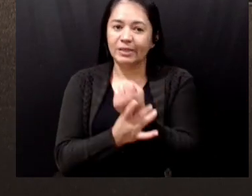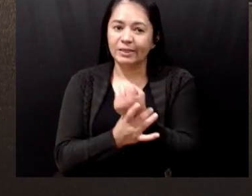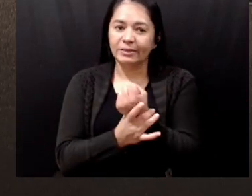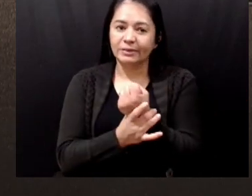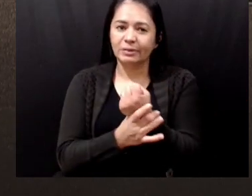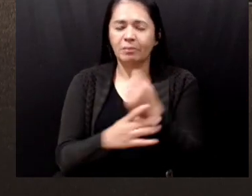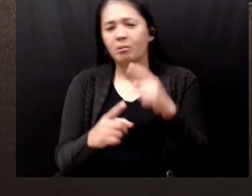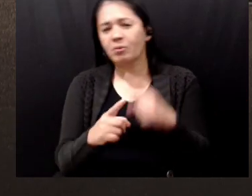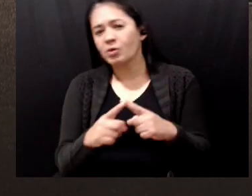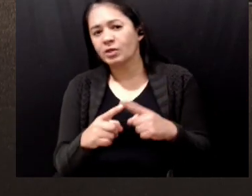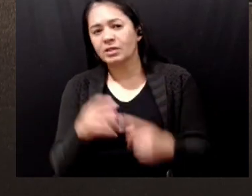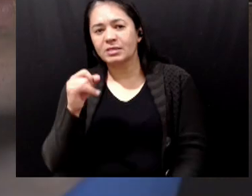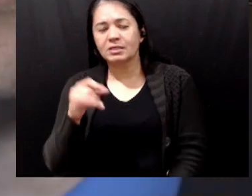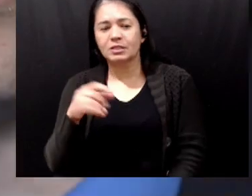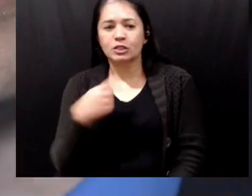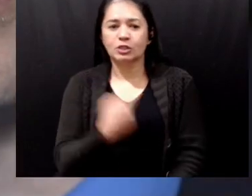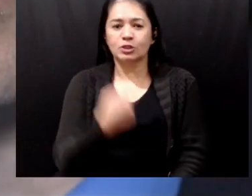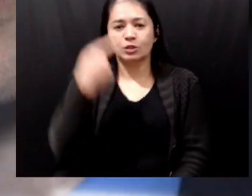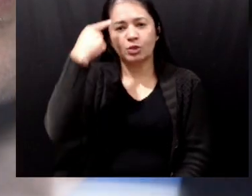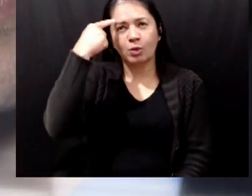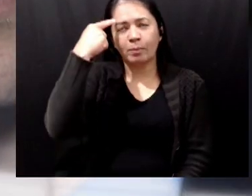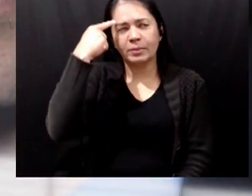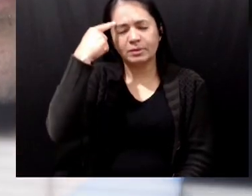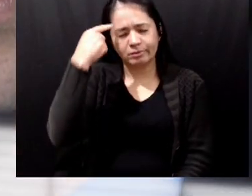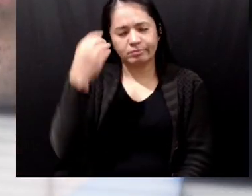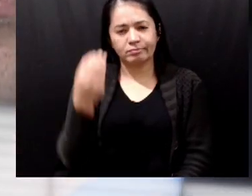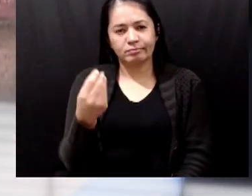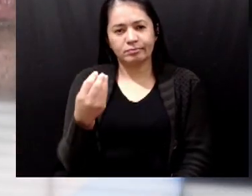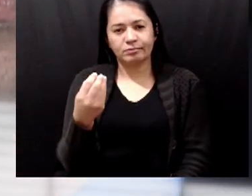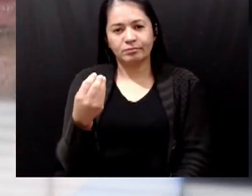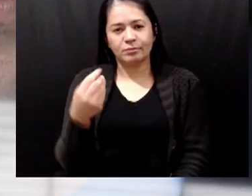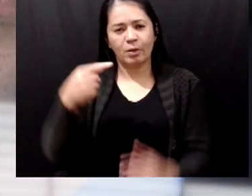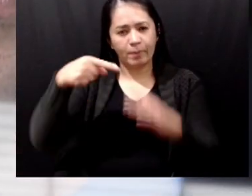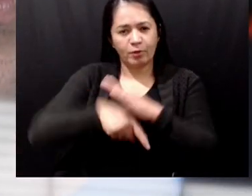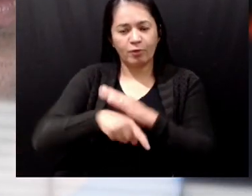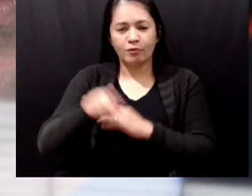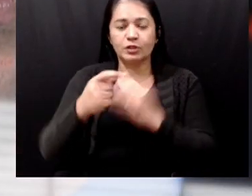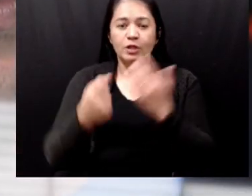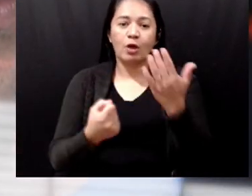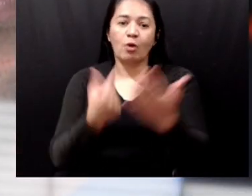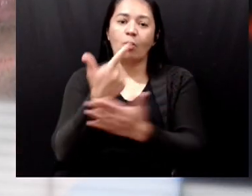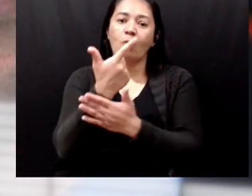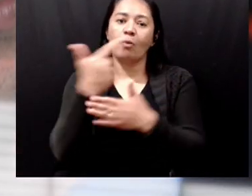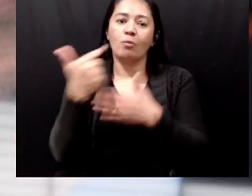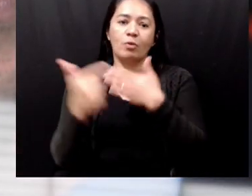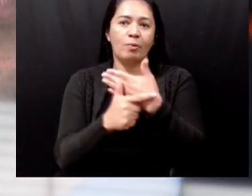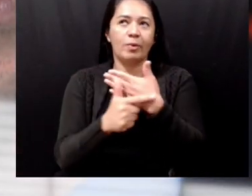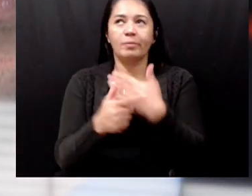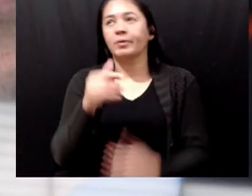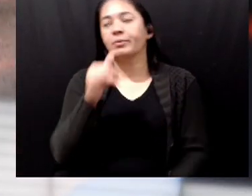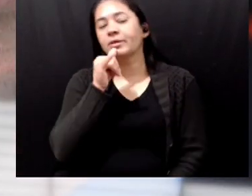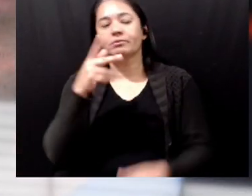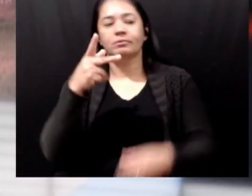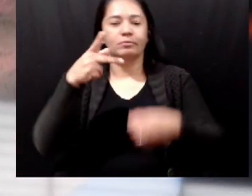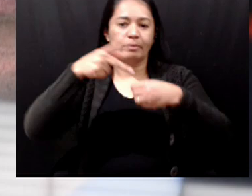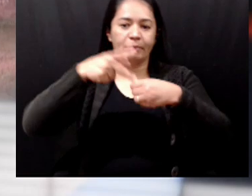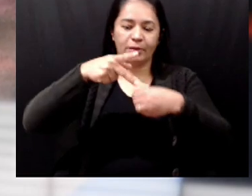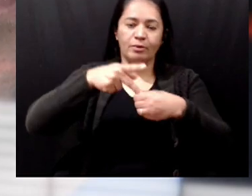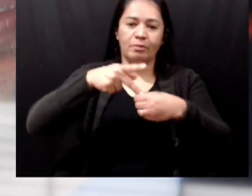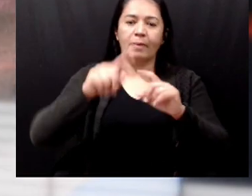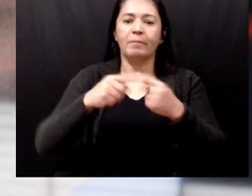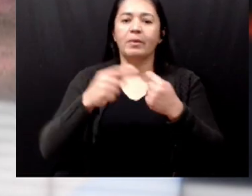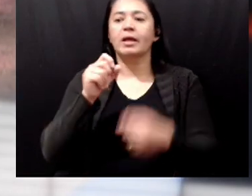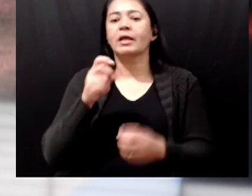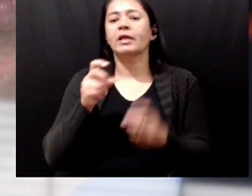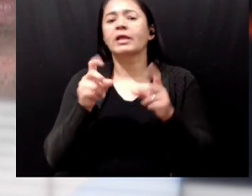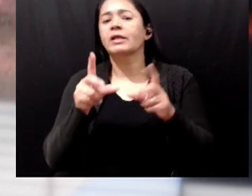pensar bem profundamente, você está comprando um papel da Petrobras, por exemplo. Mas quem está vendendo esse papel para mim? Não é a